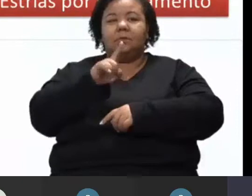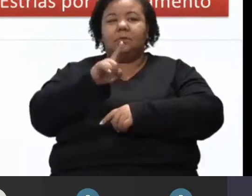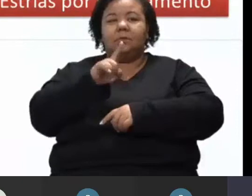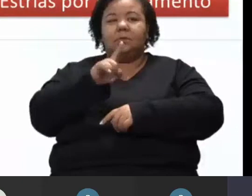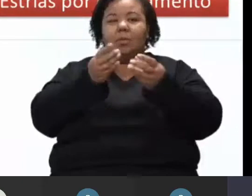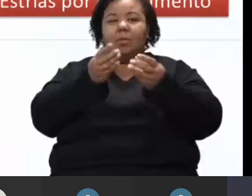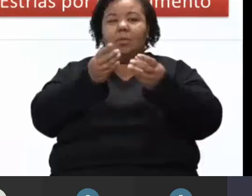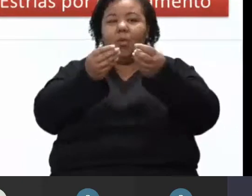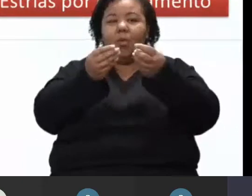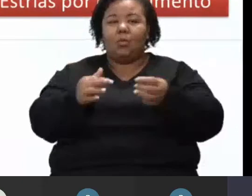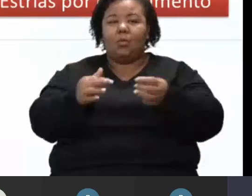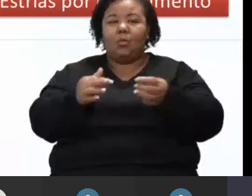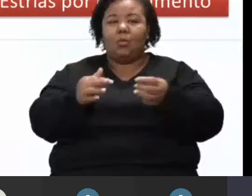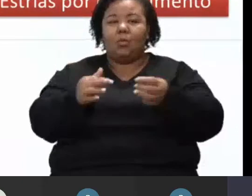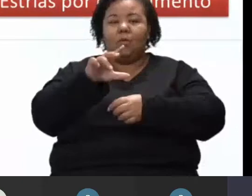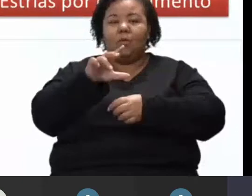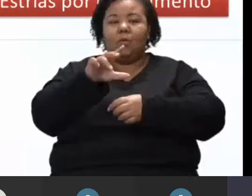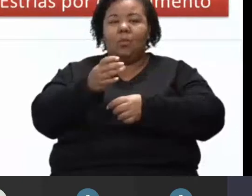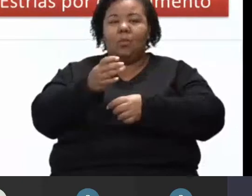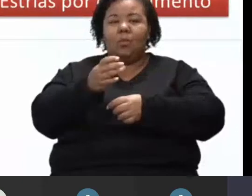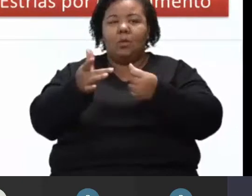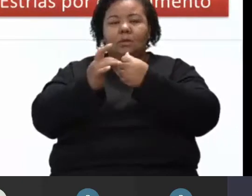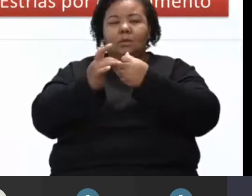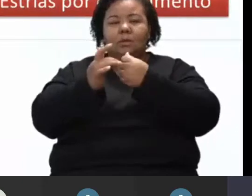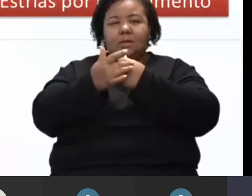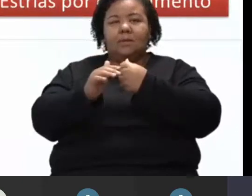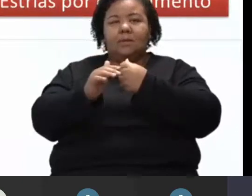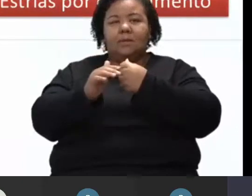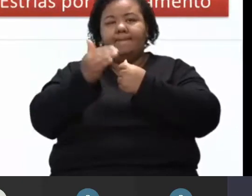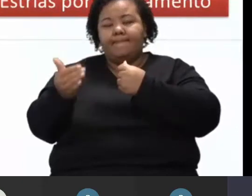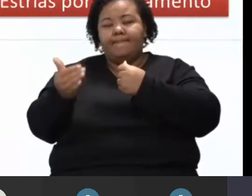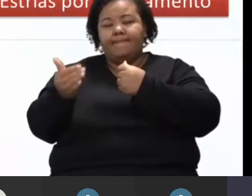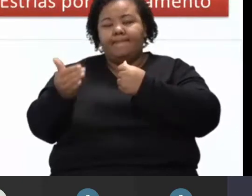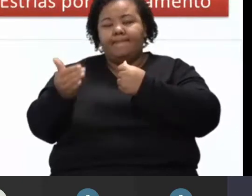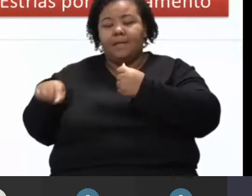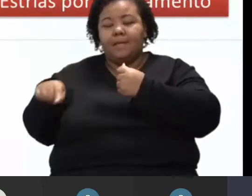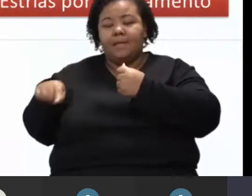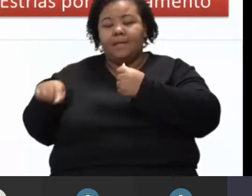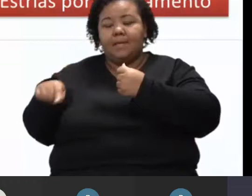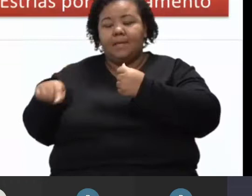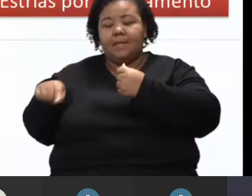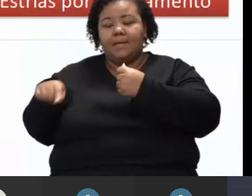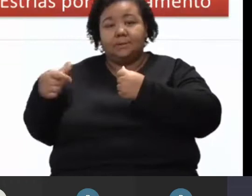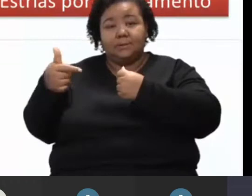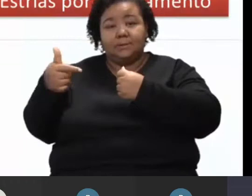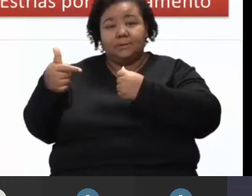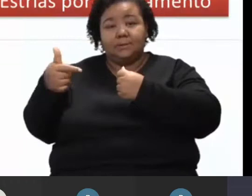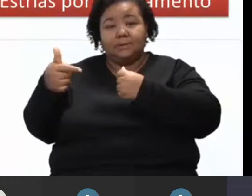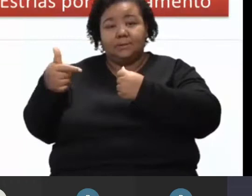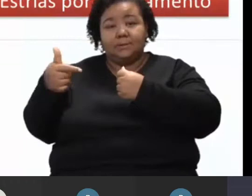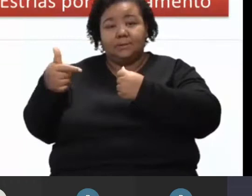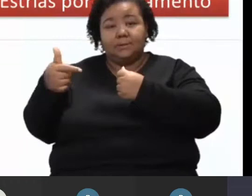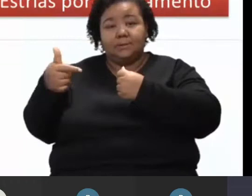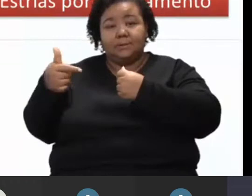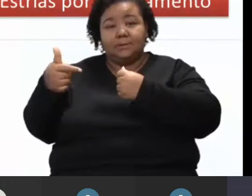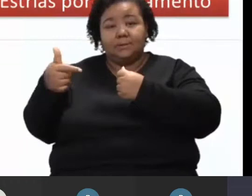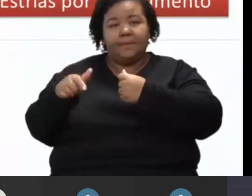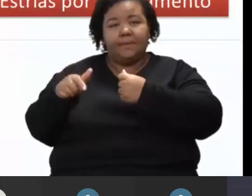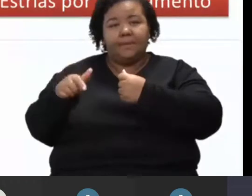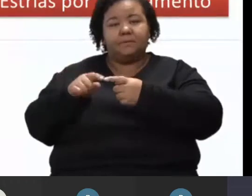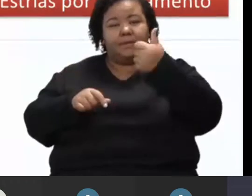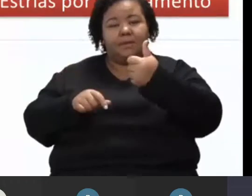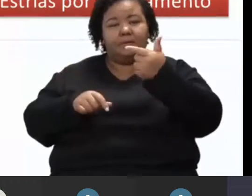um monte de células. E na segunda estria vai também crescer, mas vai crescer menos do que